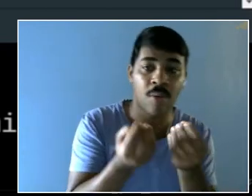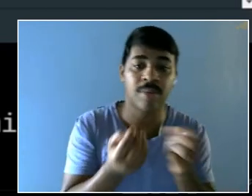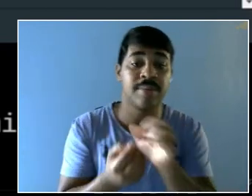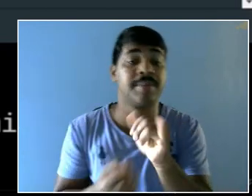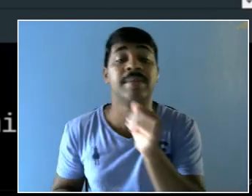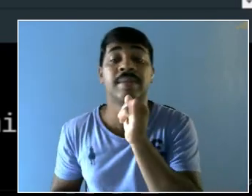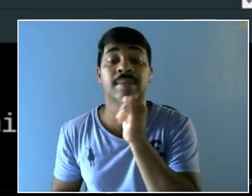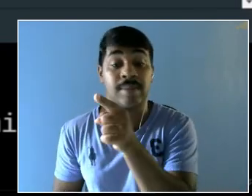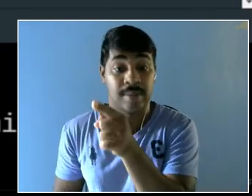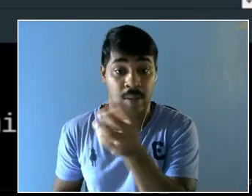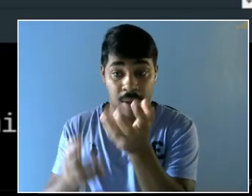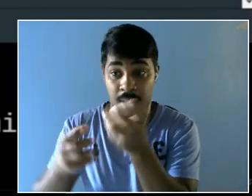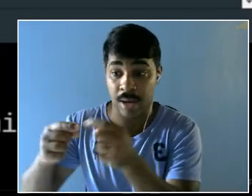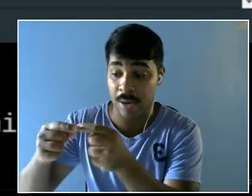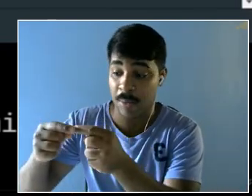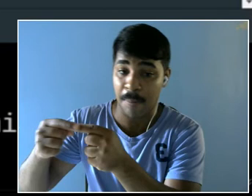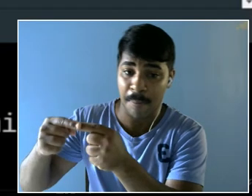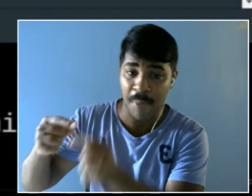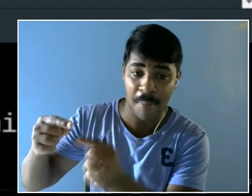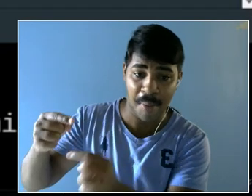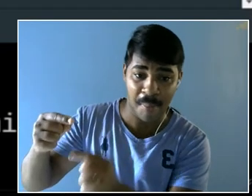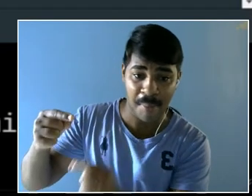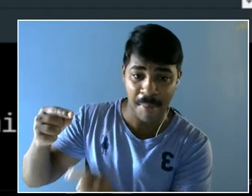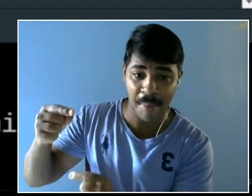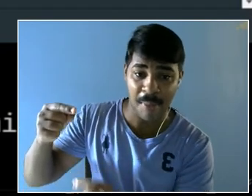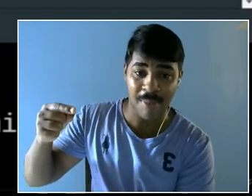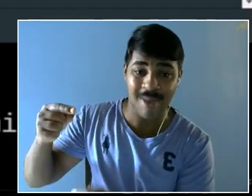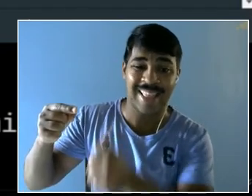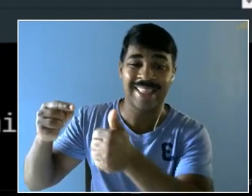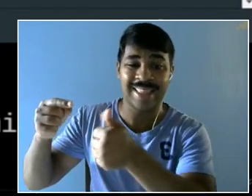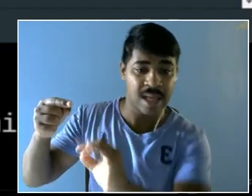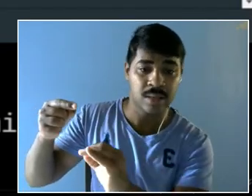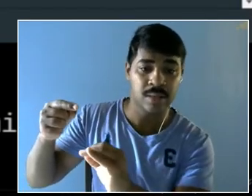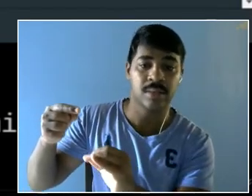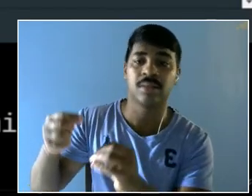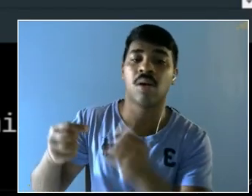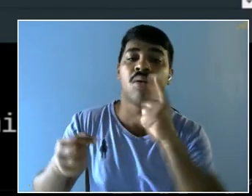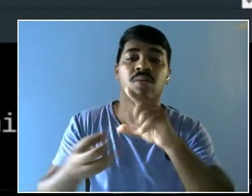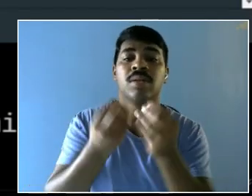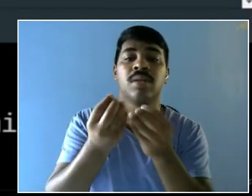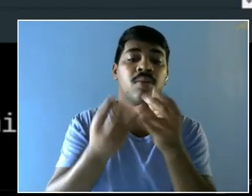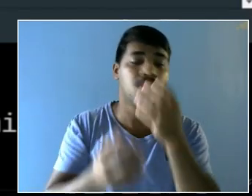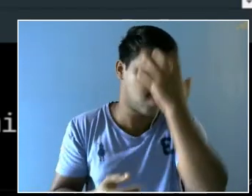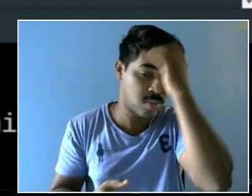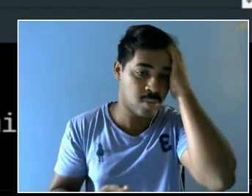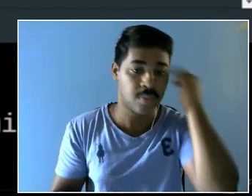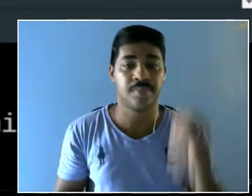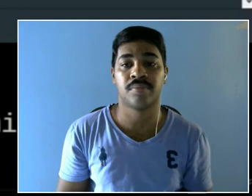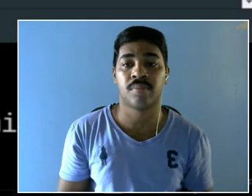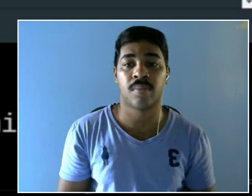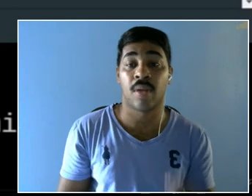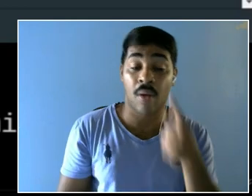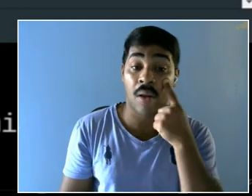isso? Consegue imaginar alguma forma? Lembrando, isso aqui tem que dar falso